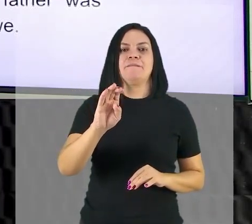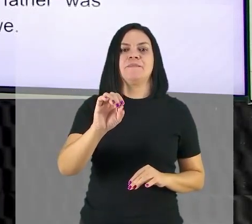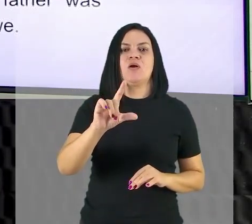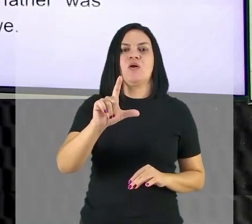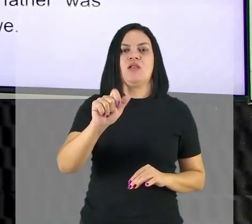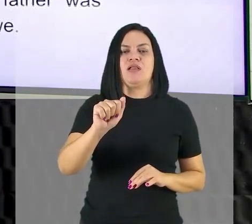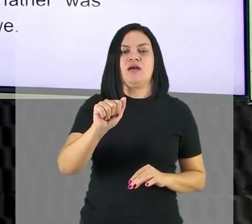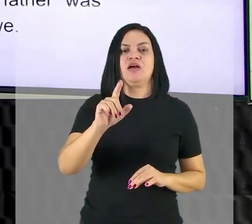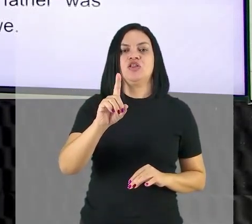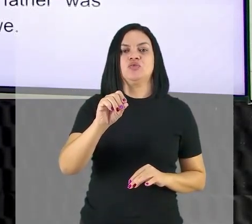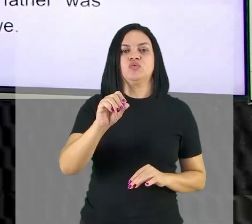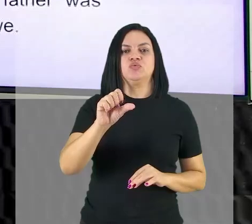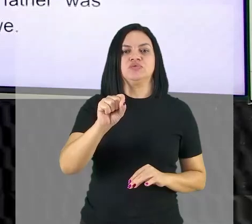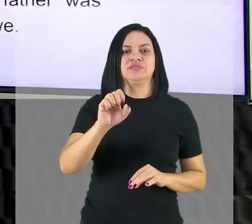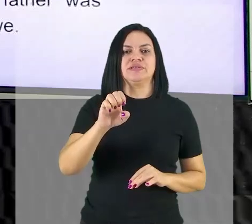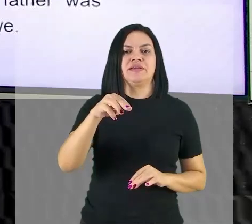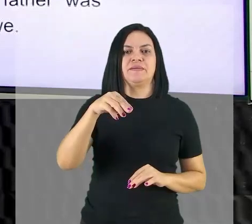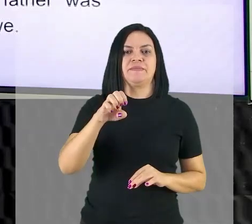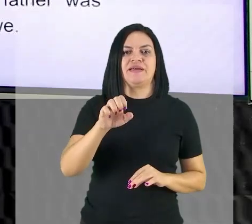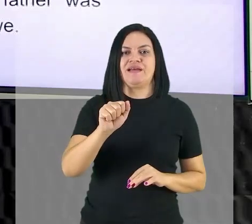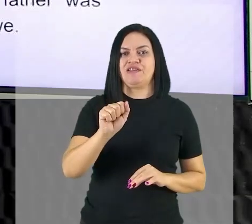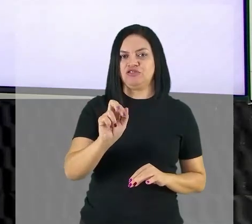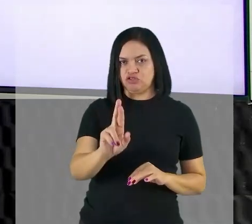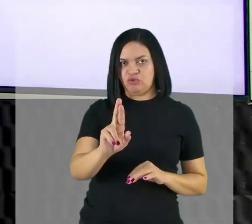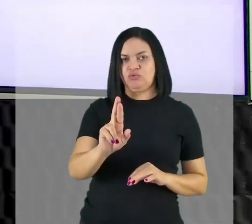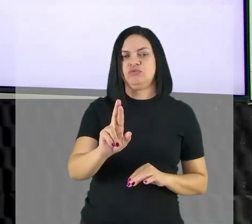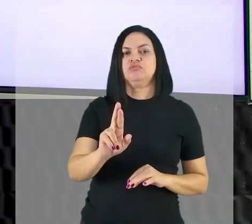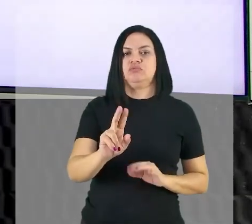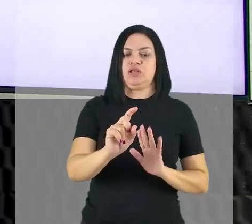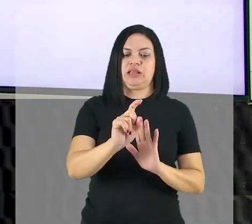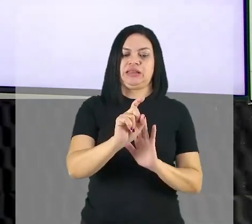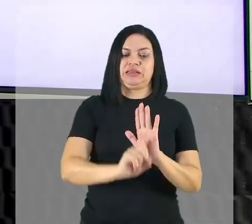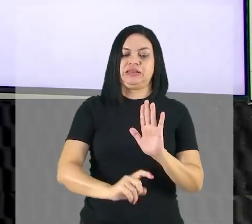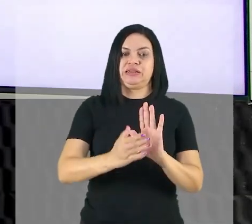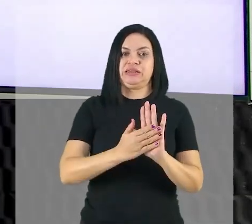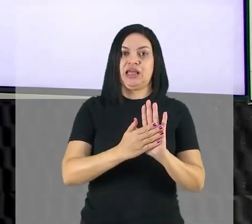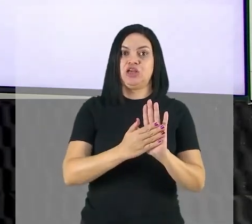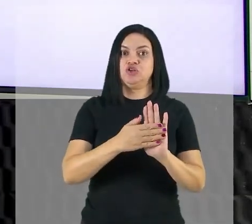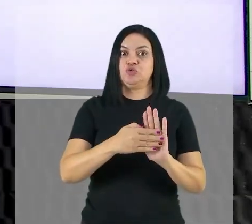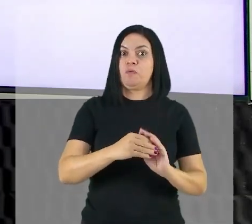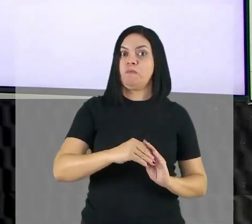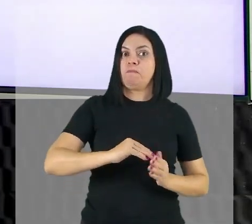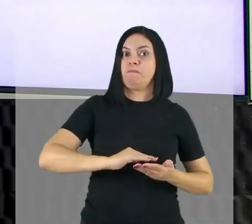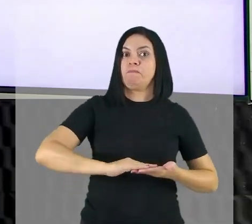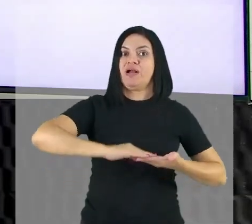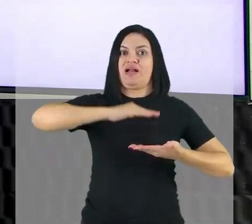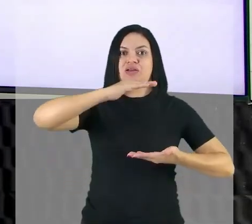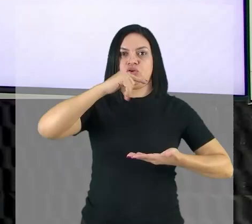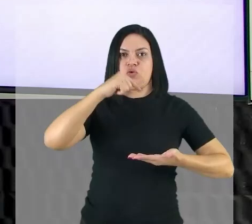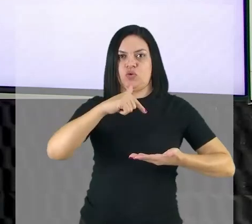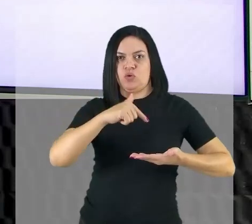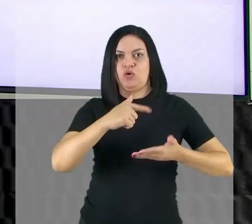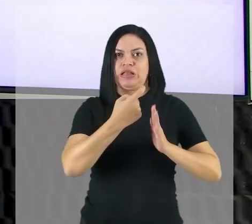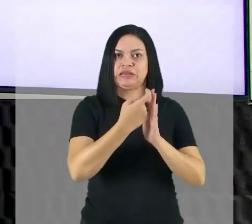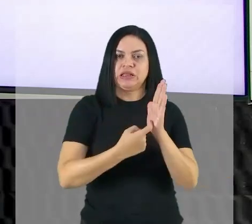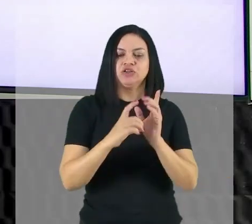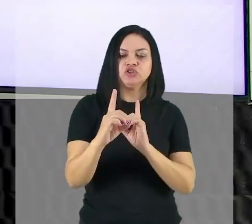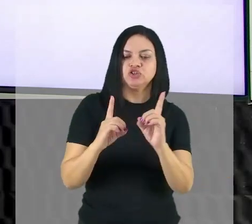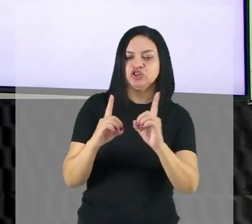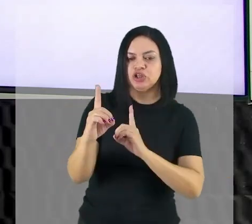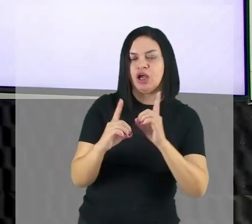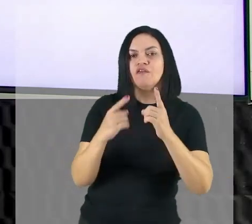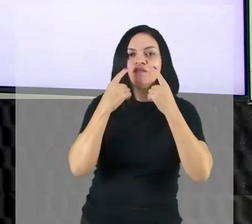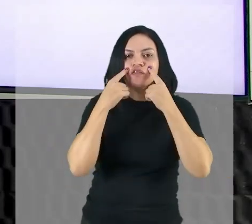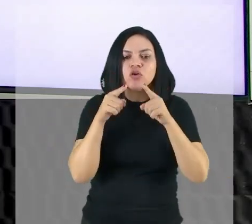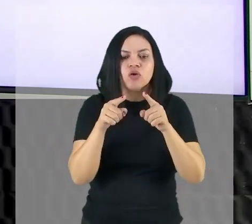um fragmento de um texto maior. É um texto que traz diálogos, por isso que vocês observam as